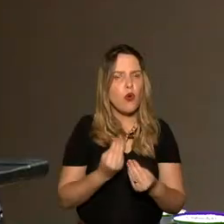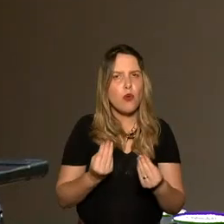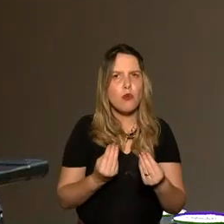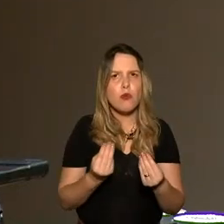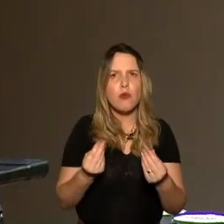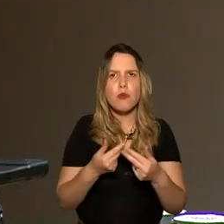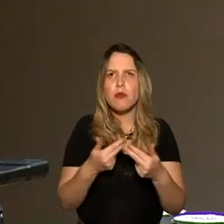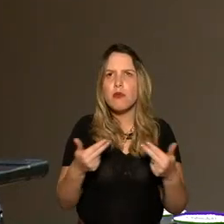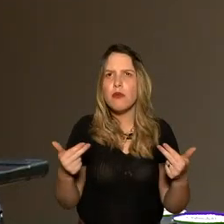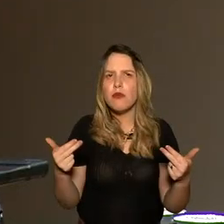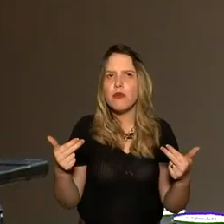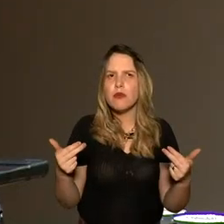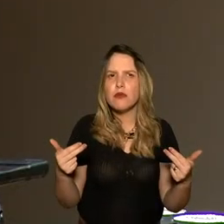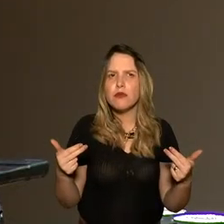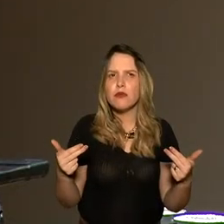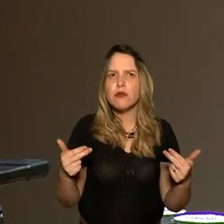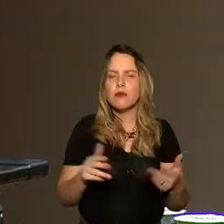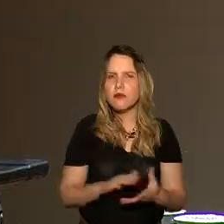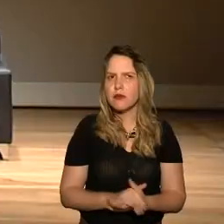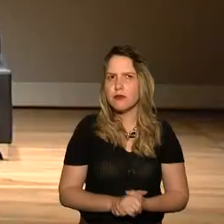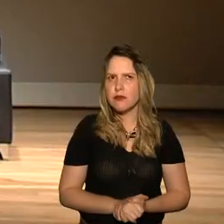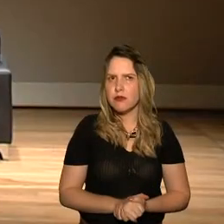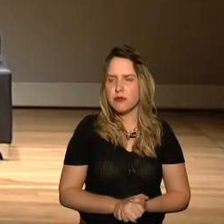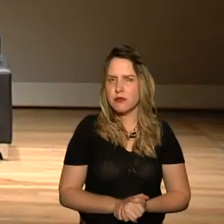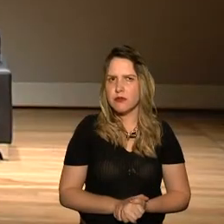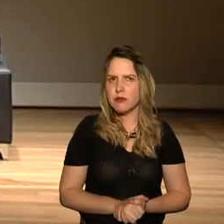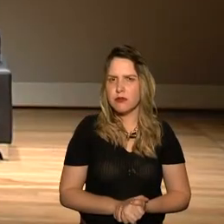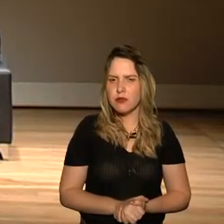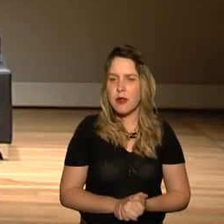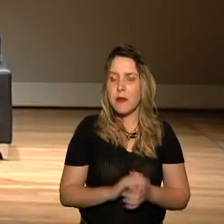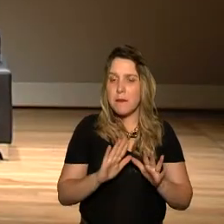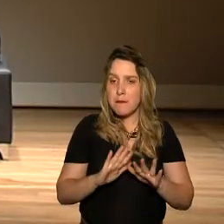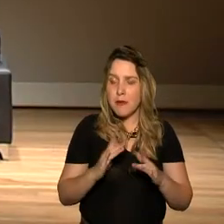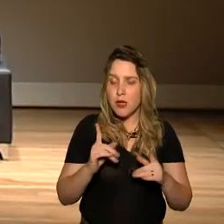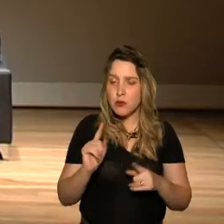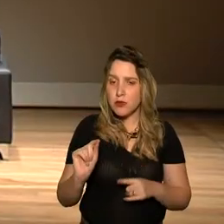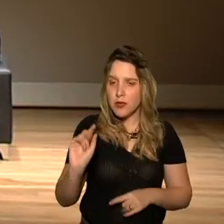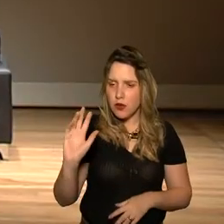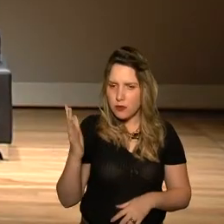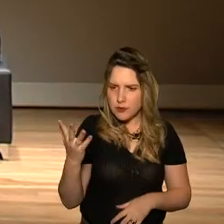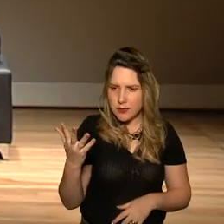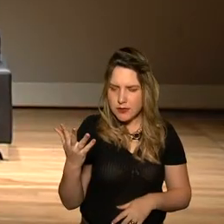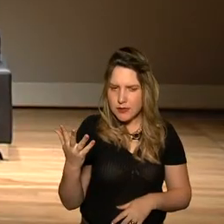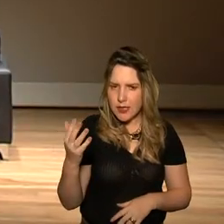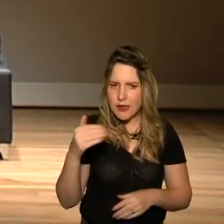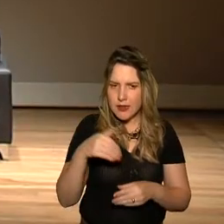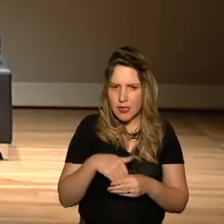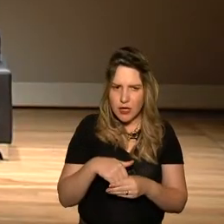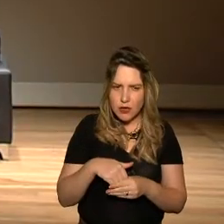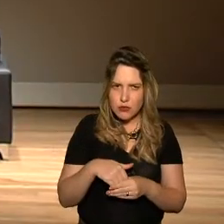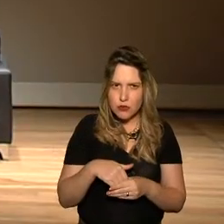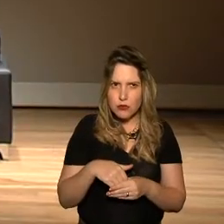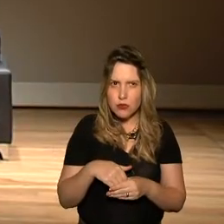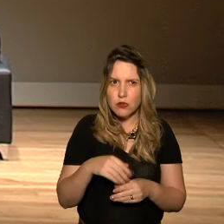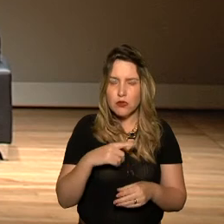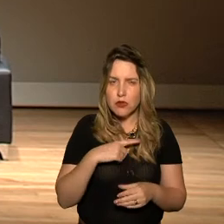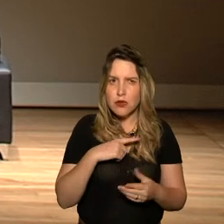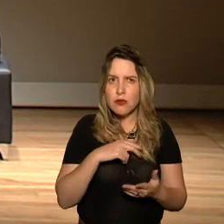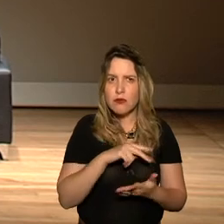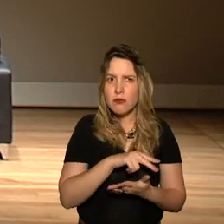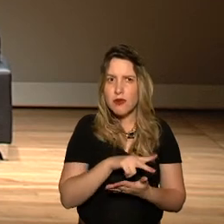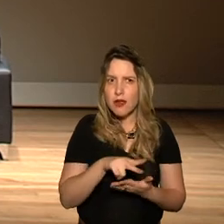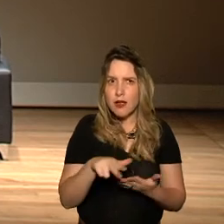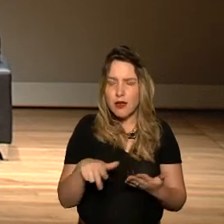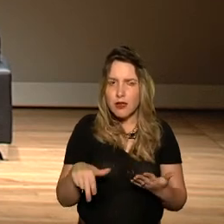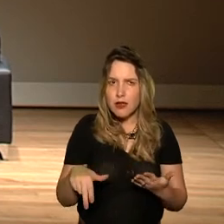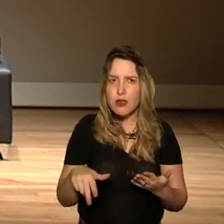aqui no Sesi 1993 mas o que acontece a pergunta vem aí a comunicação em 1993 Eu pisei